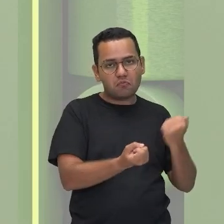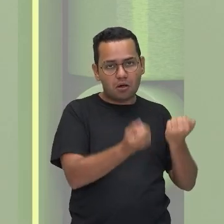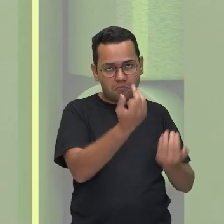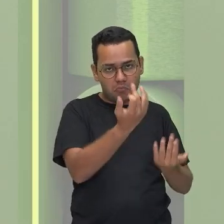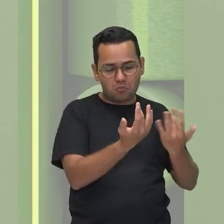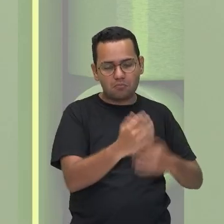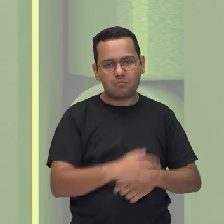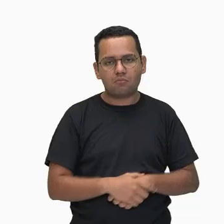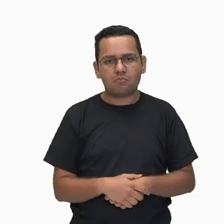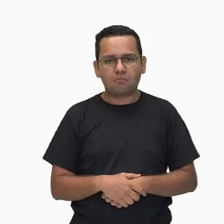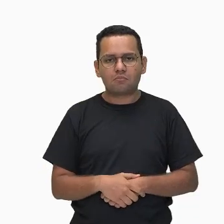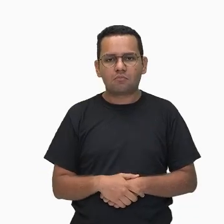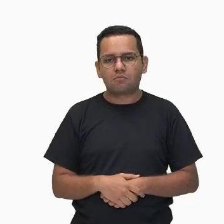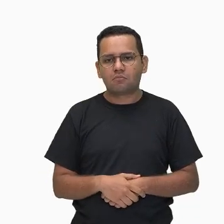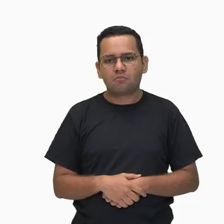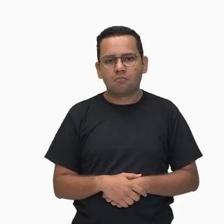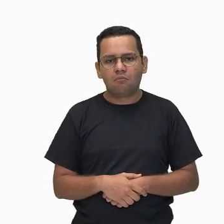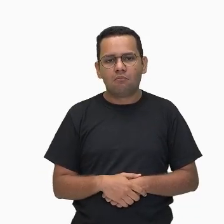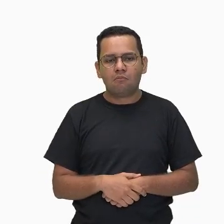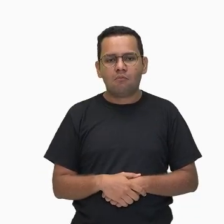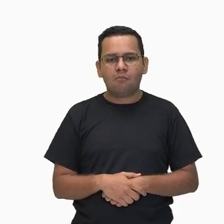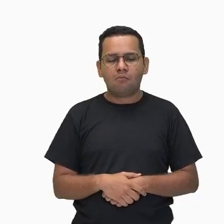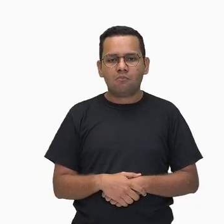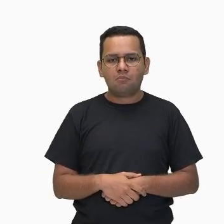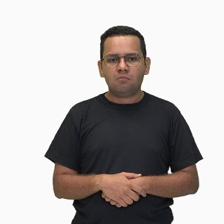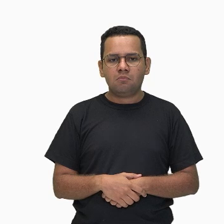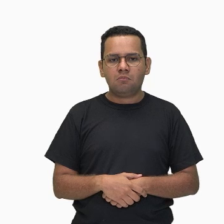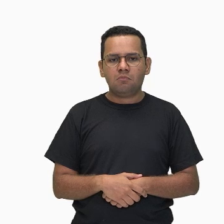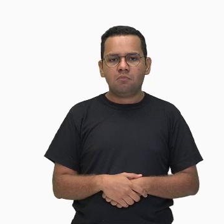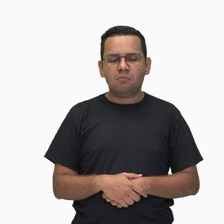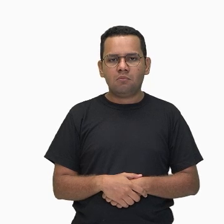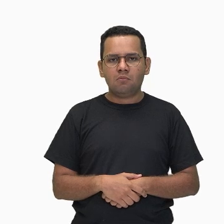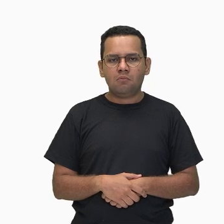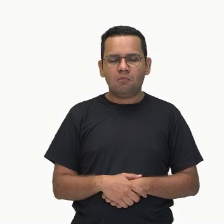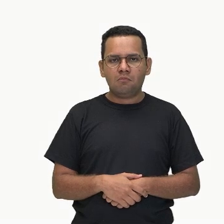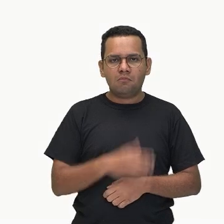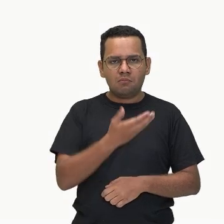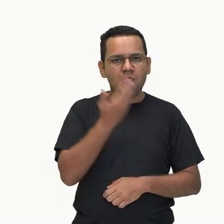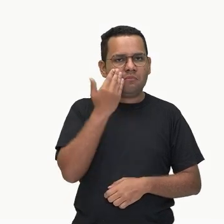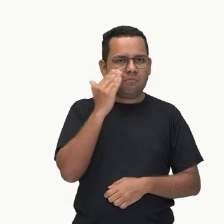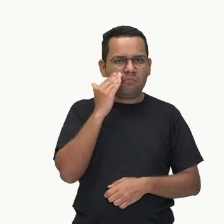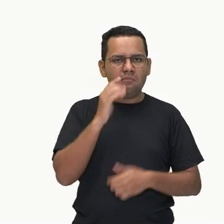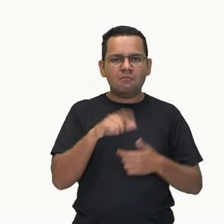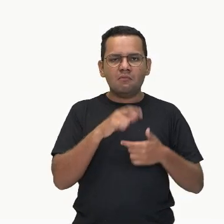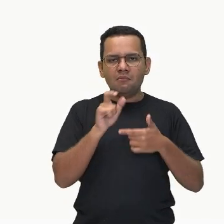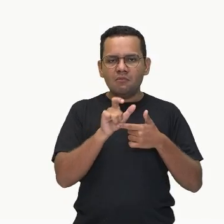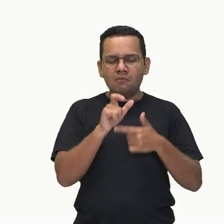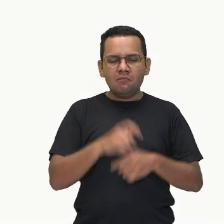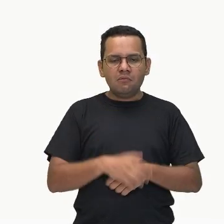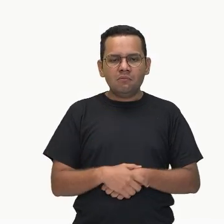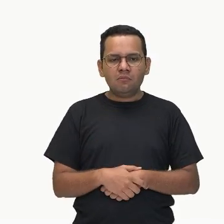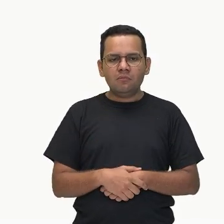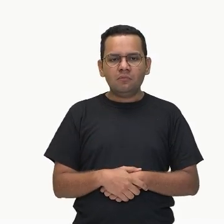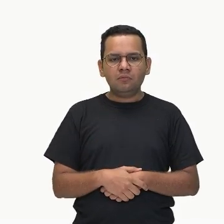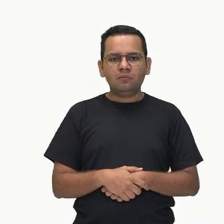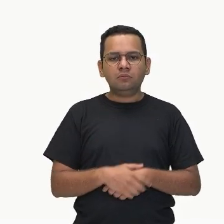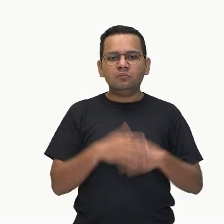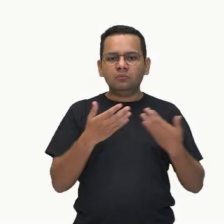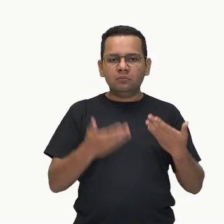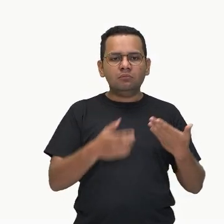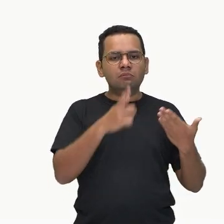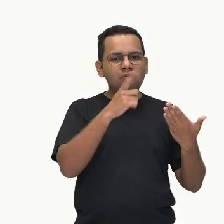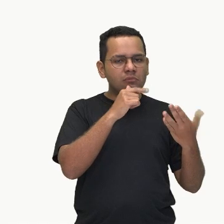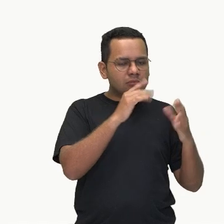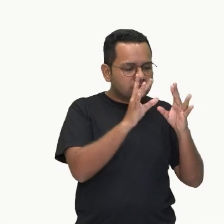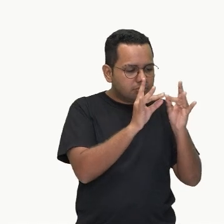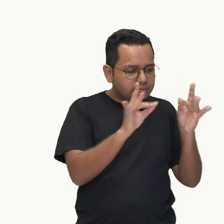agora a gente volta para entender como que funciona, então, essa destilação. O líquido ele é aquecido e os vapores